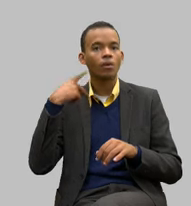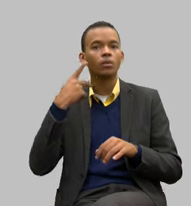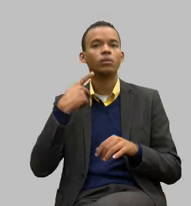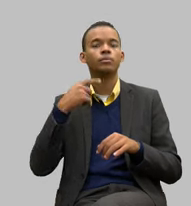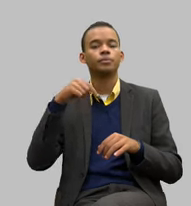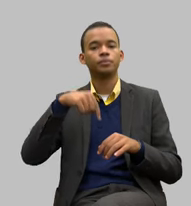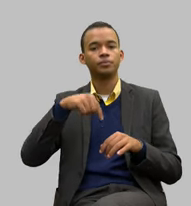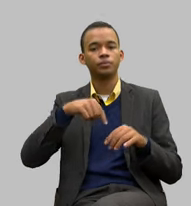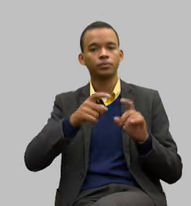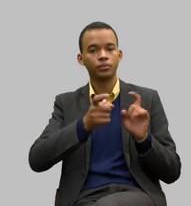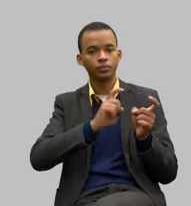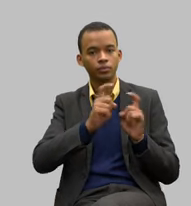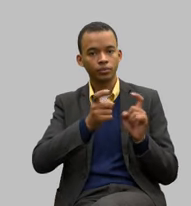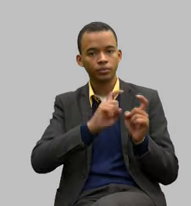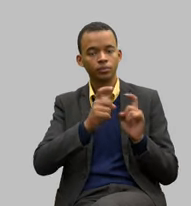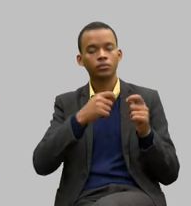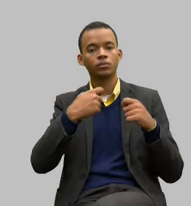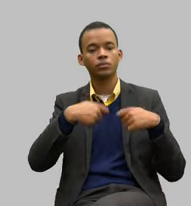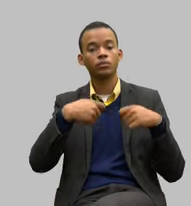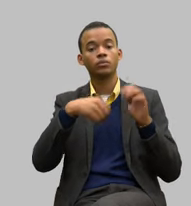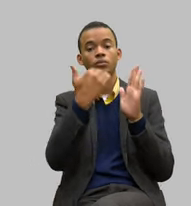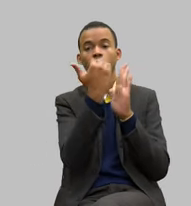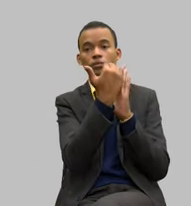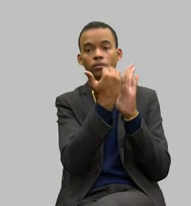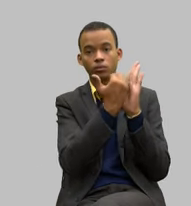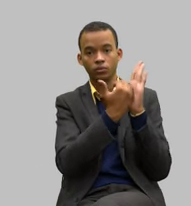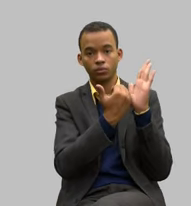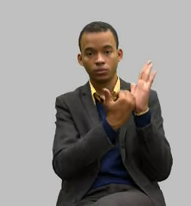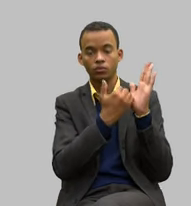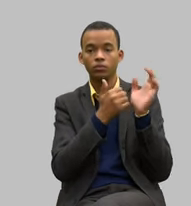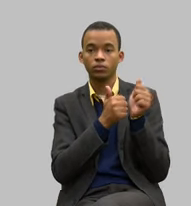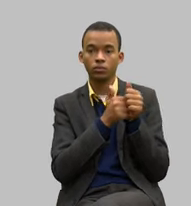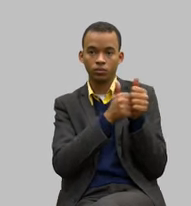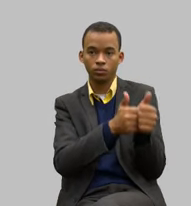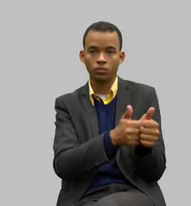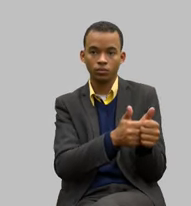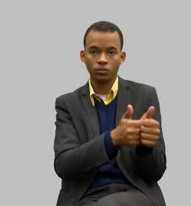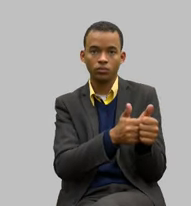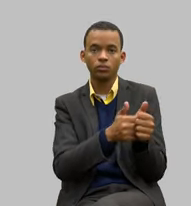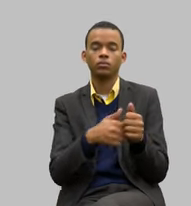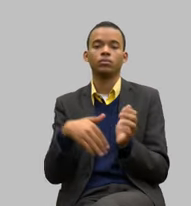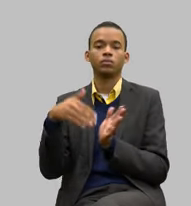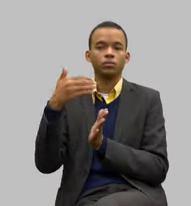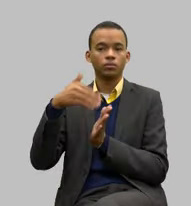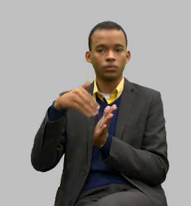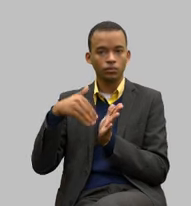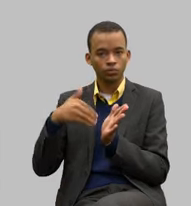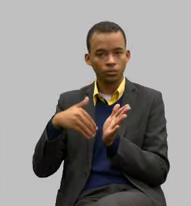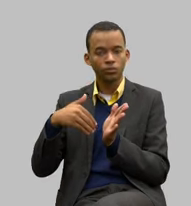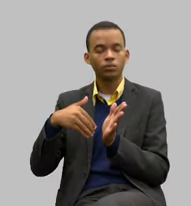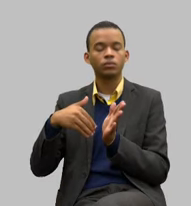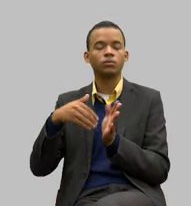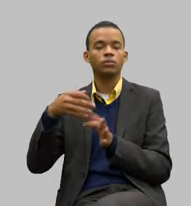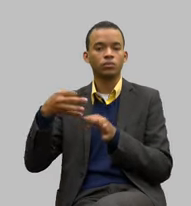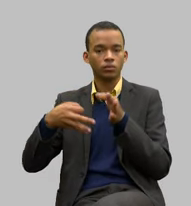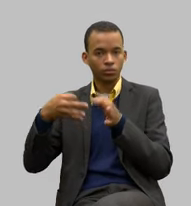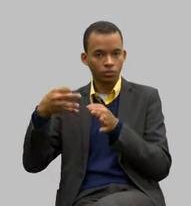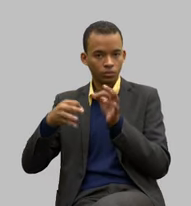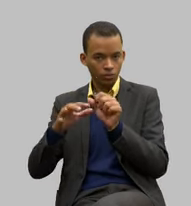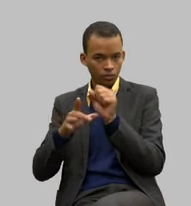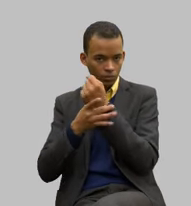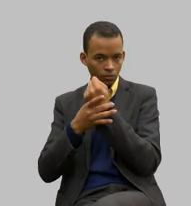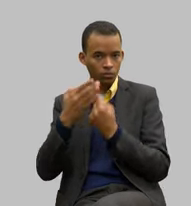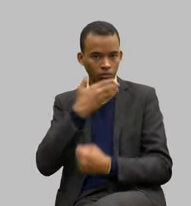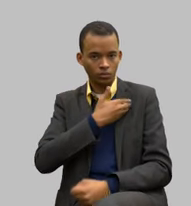reunião obedecerão as seguintes normas e procedimentos o secretário de estado de justiça e segurança pública deor até 20 minutos